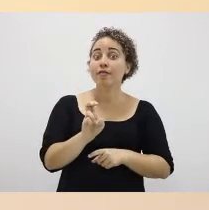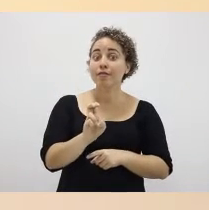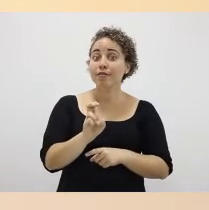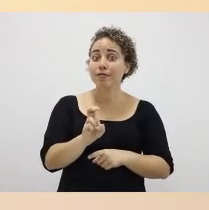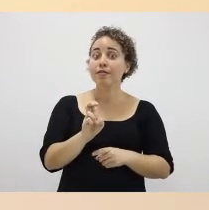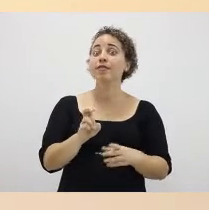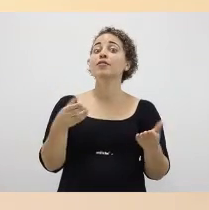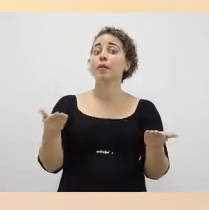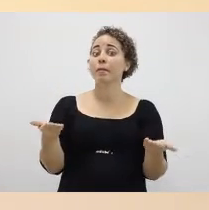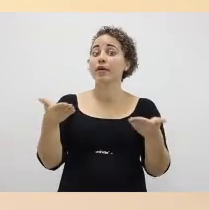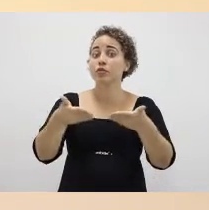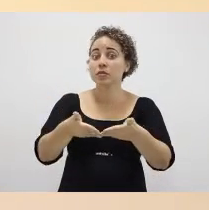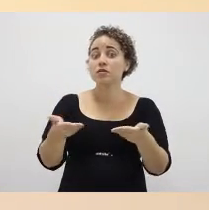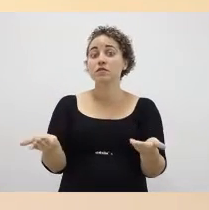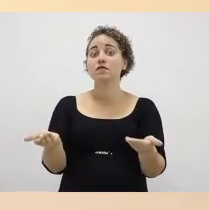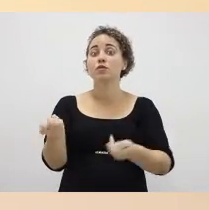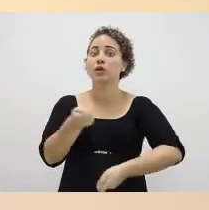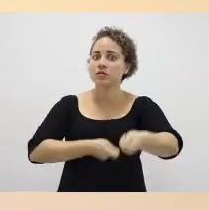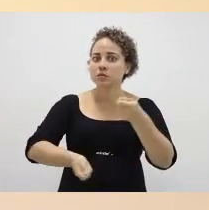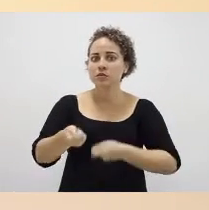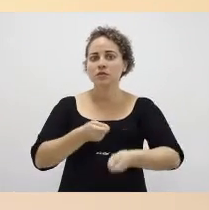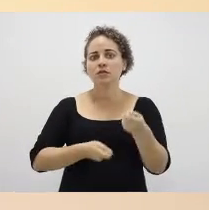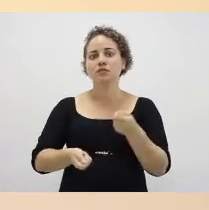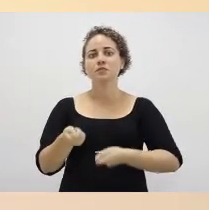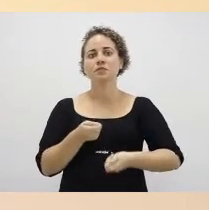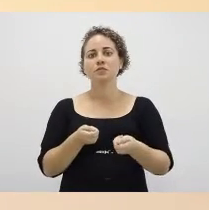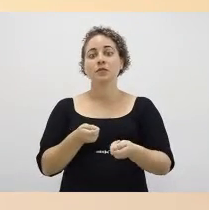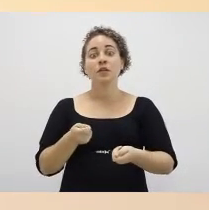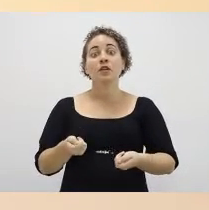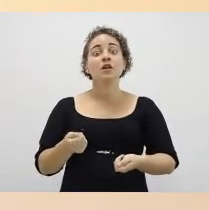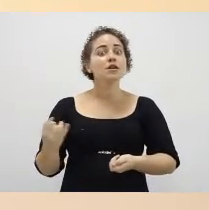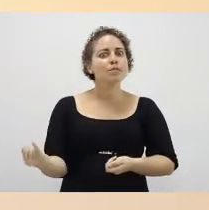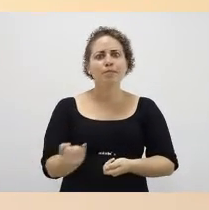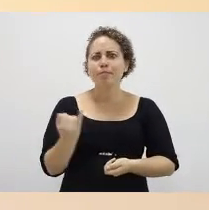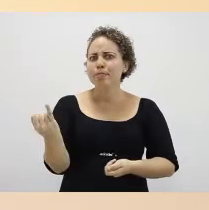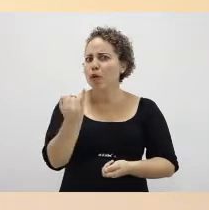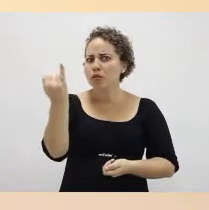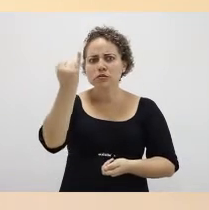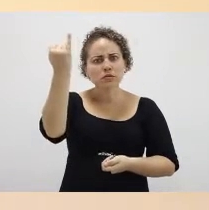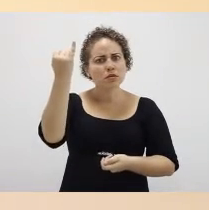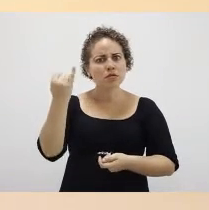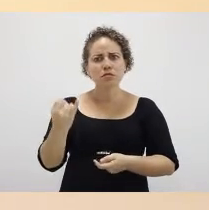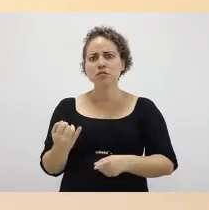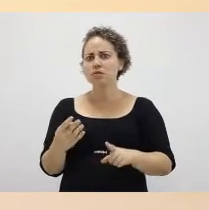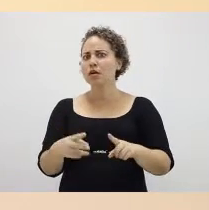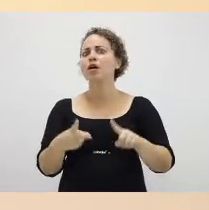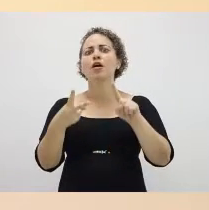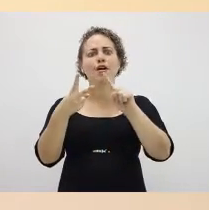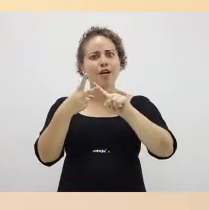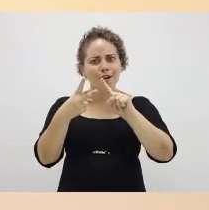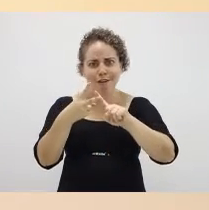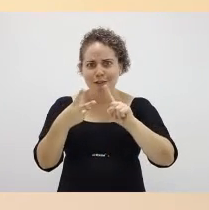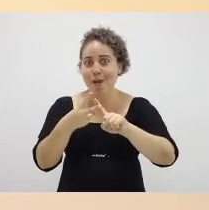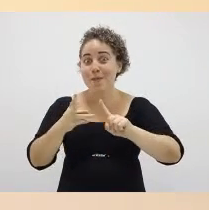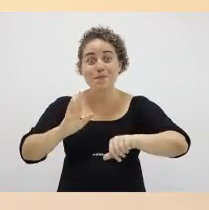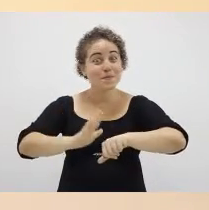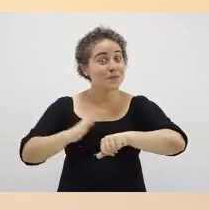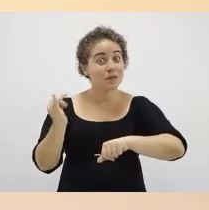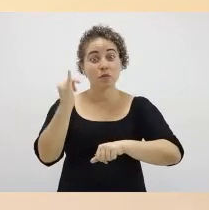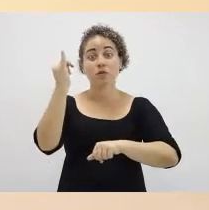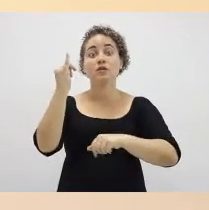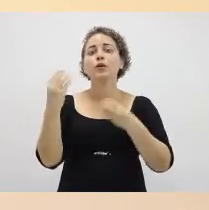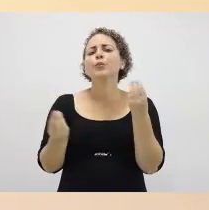administração. Ela tem uma importância tão grande, se não maior, do que as outras quatro áreas. E por que isso acontece? Você vai